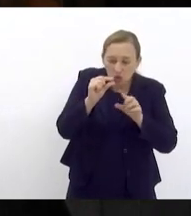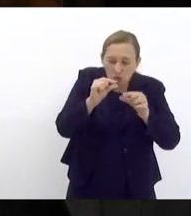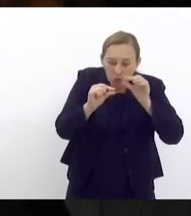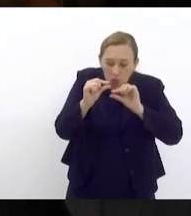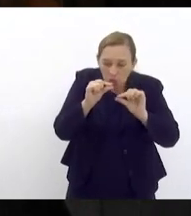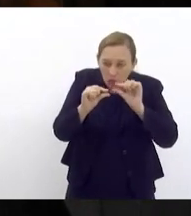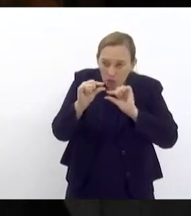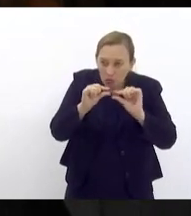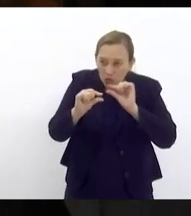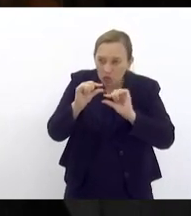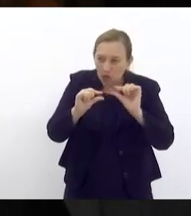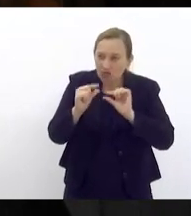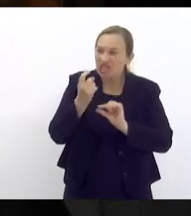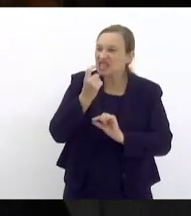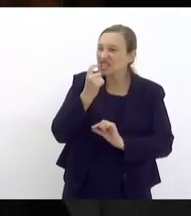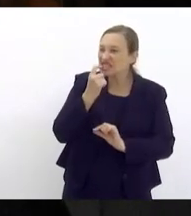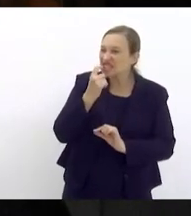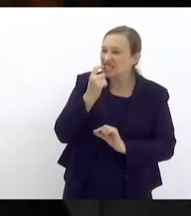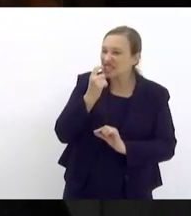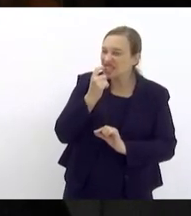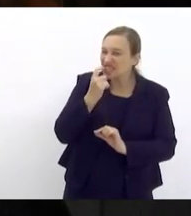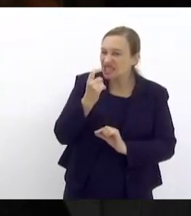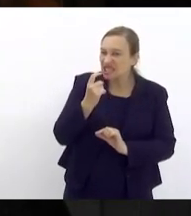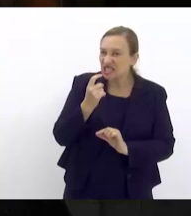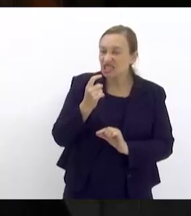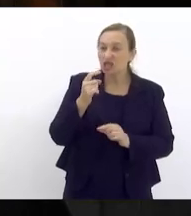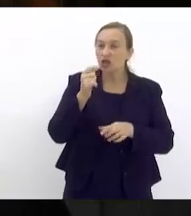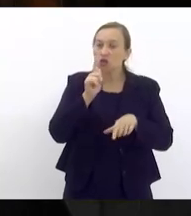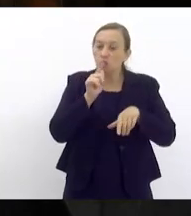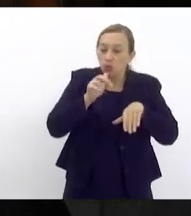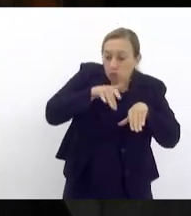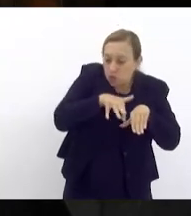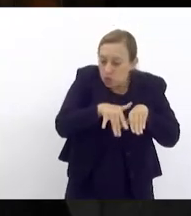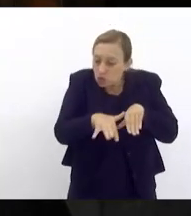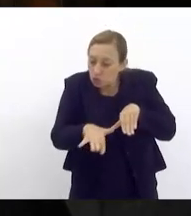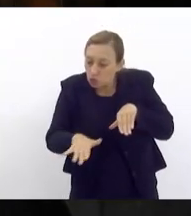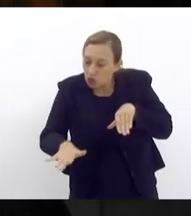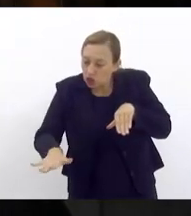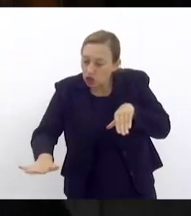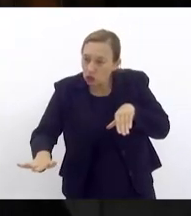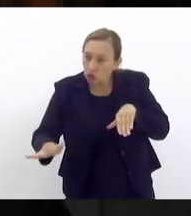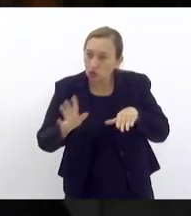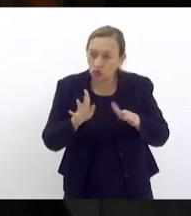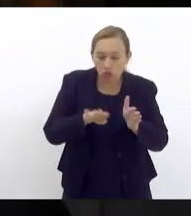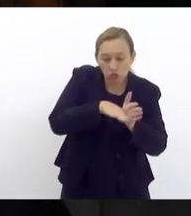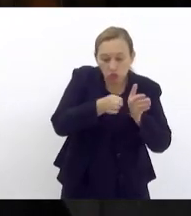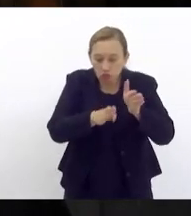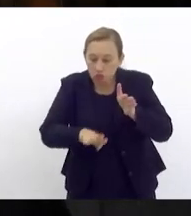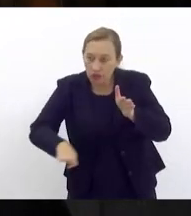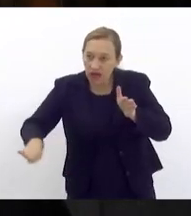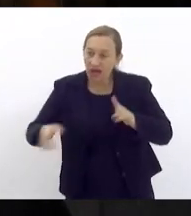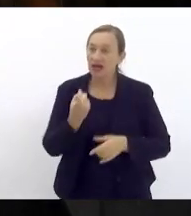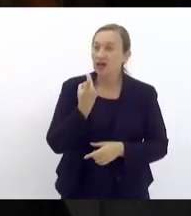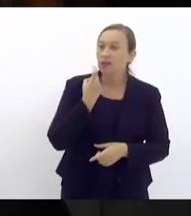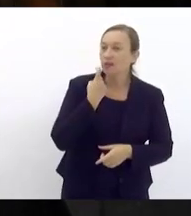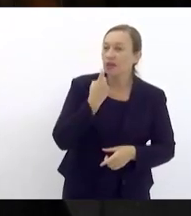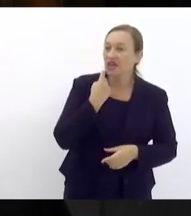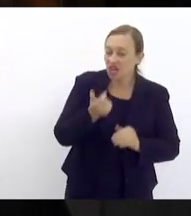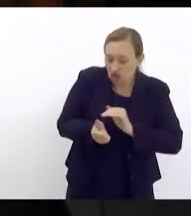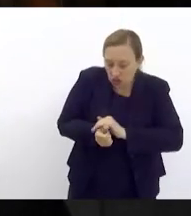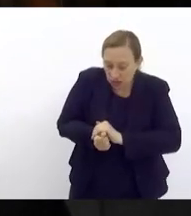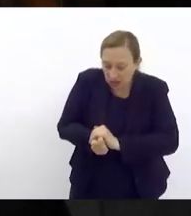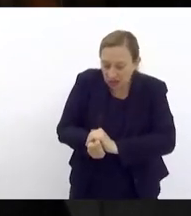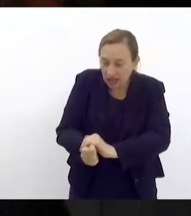lançadas no esgoto no rio nos oceanos e os peixes tartarugas pássaros